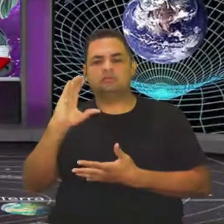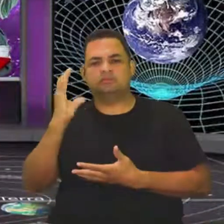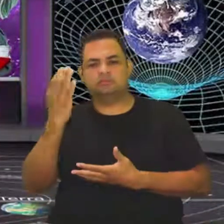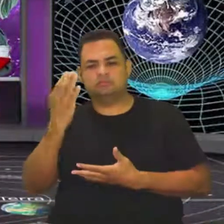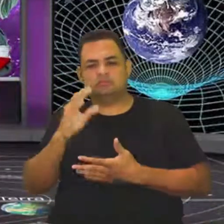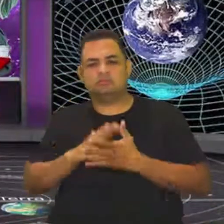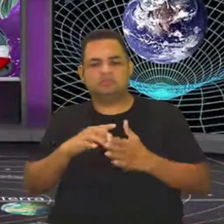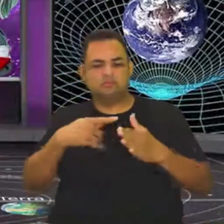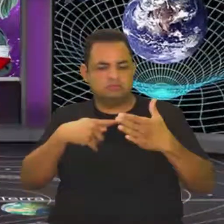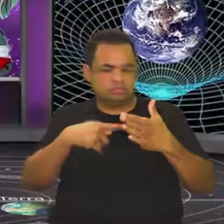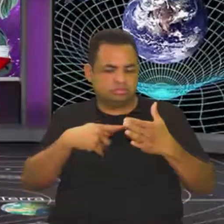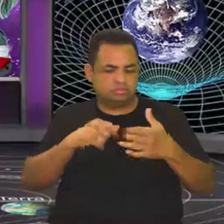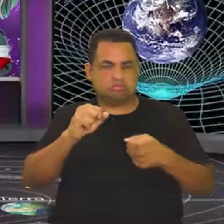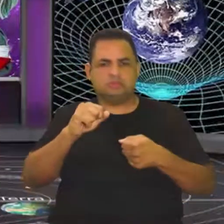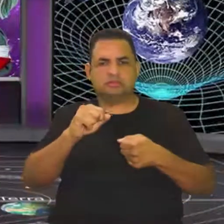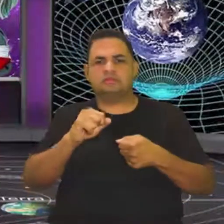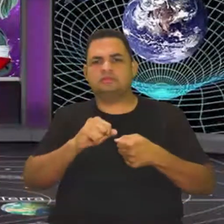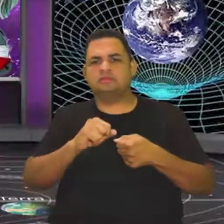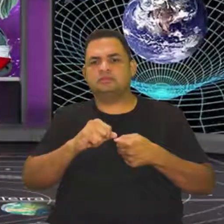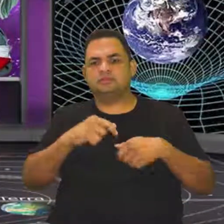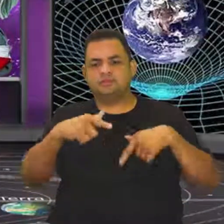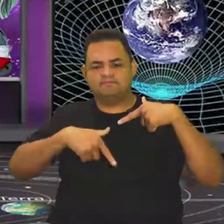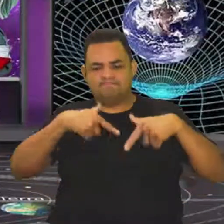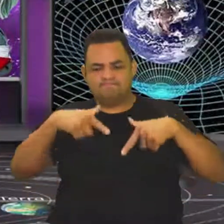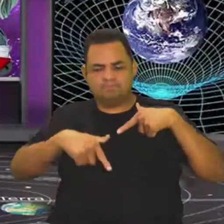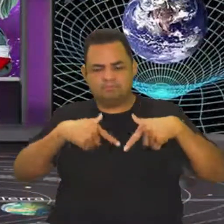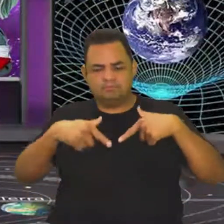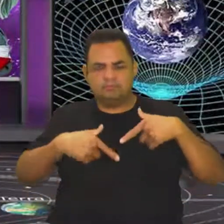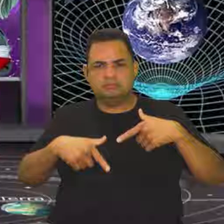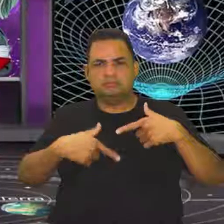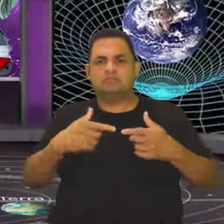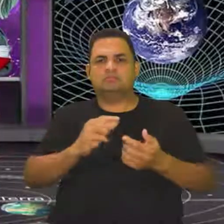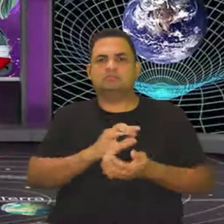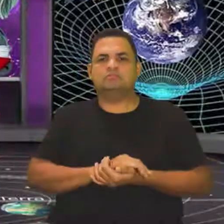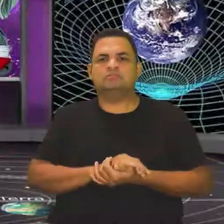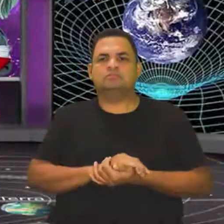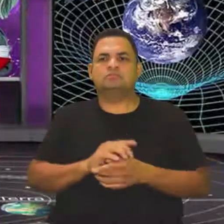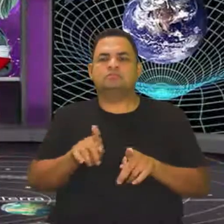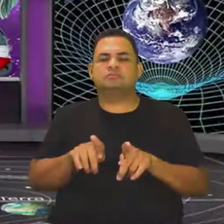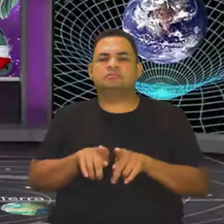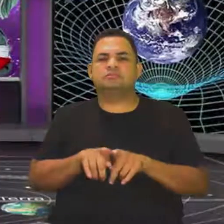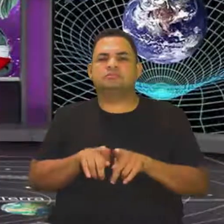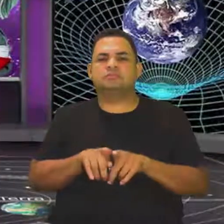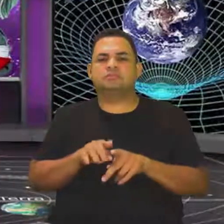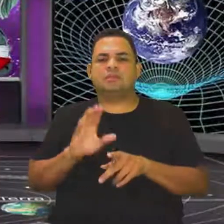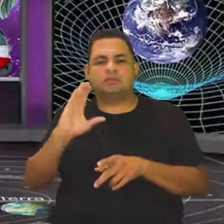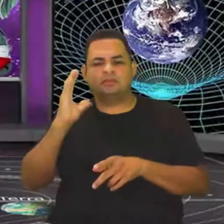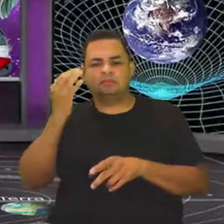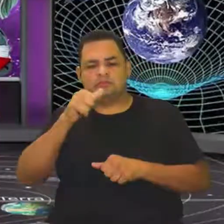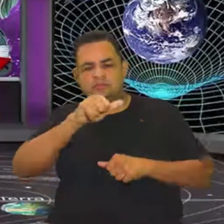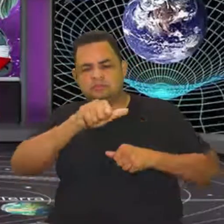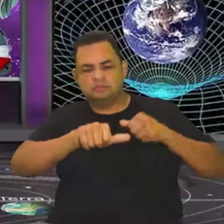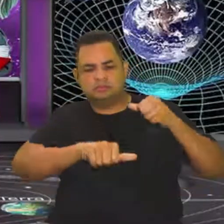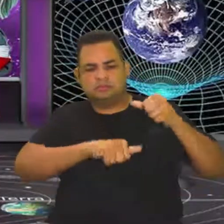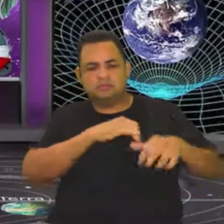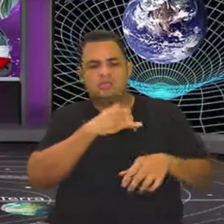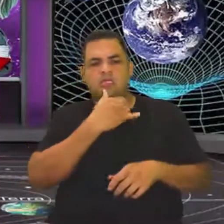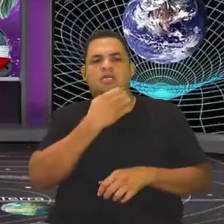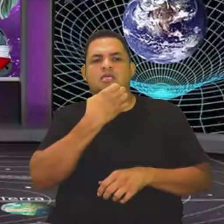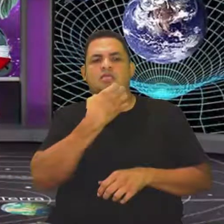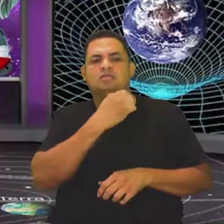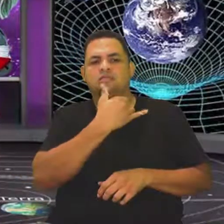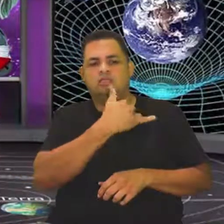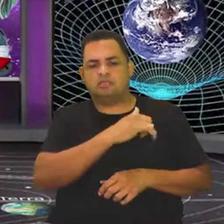dele, né, de realizar ali o trabalho da corrente elétrica, ou também a capacidade dele de transformar essa energia elétrica